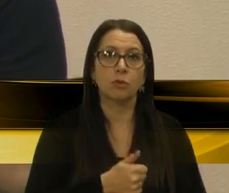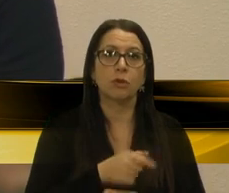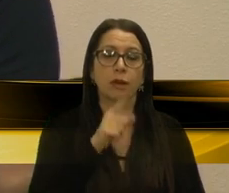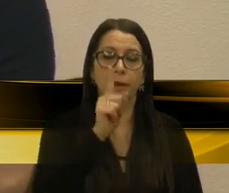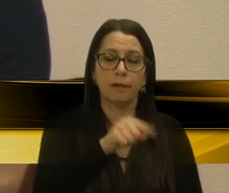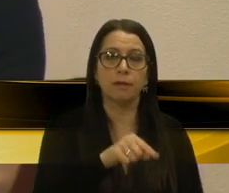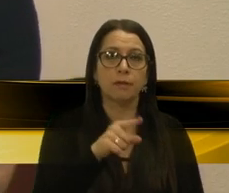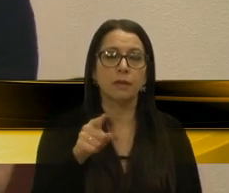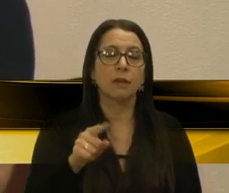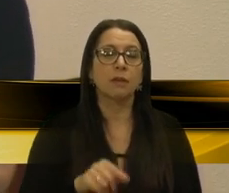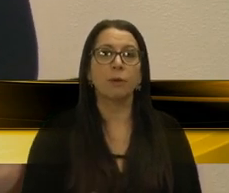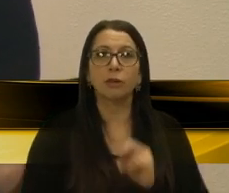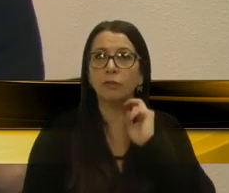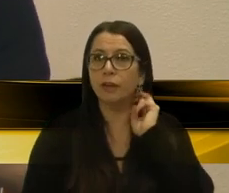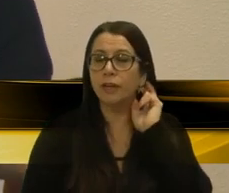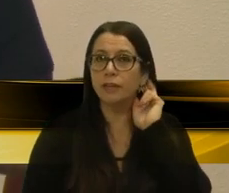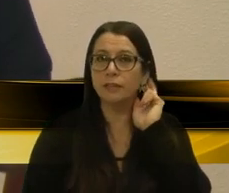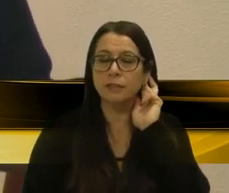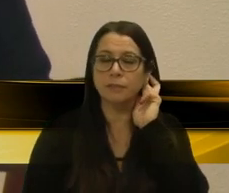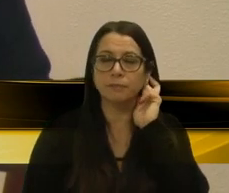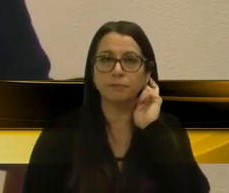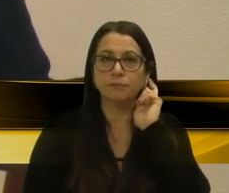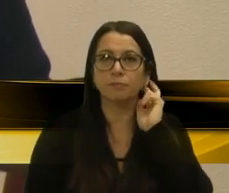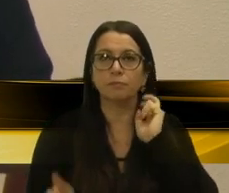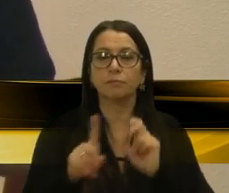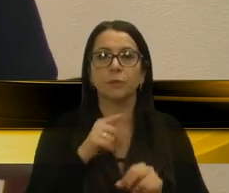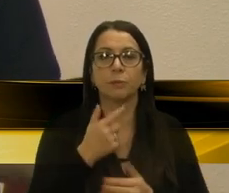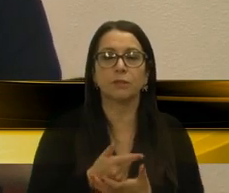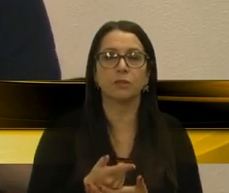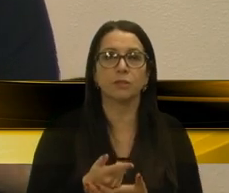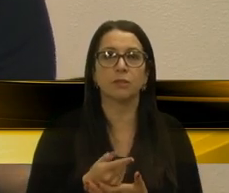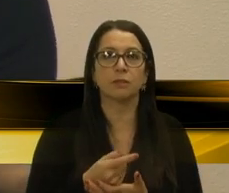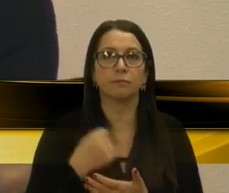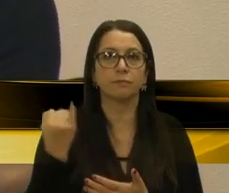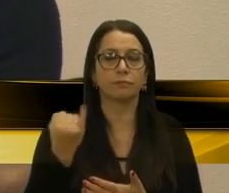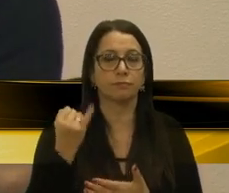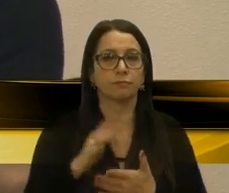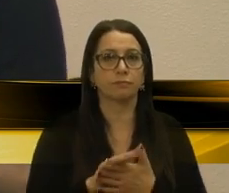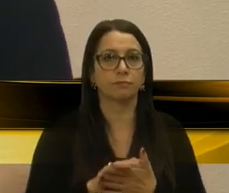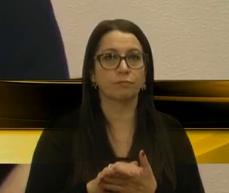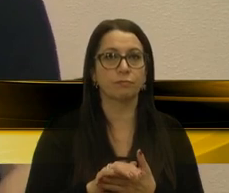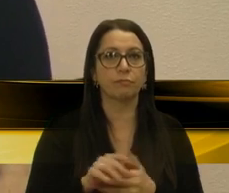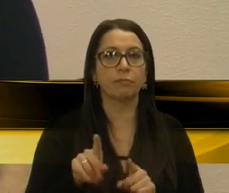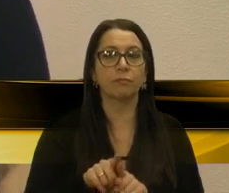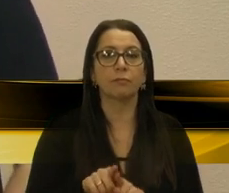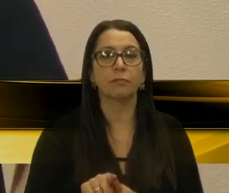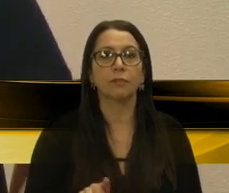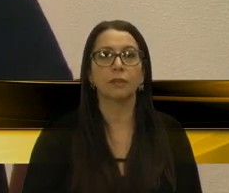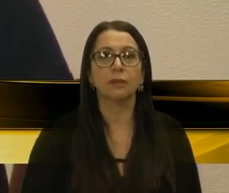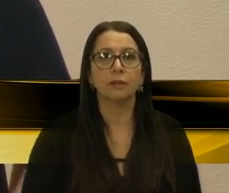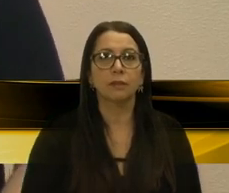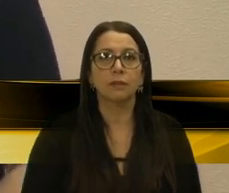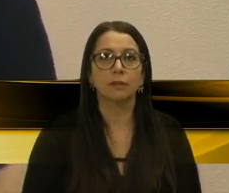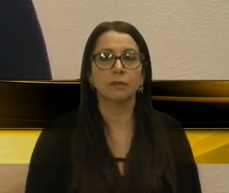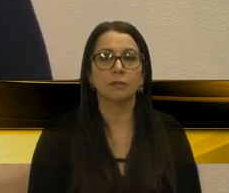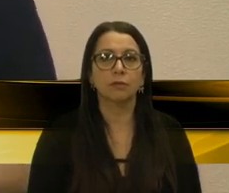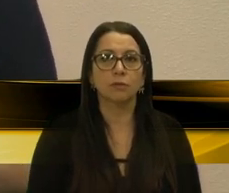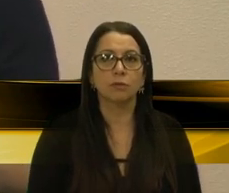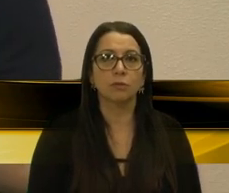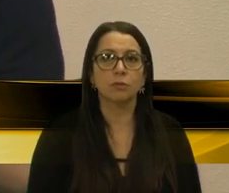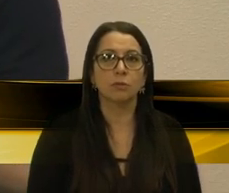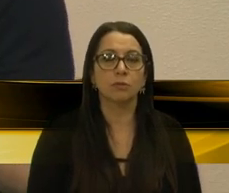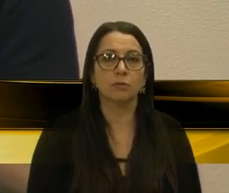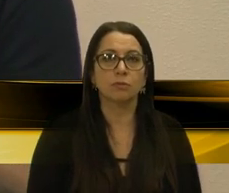fulana, de tal dia a tal dia. Enfim, essas informações elas são relevantes. Por exemplo, se alguém leu o Diário